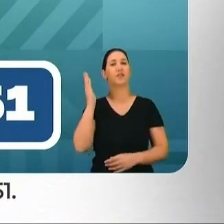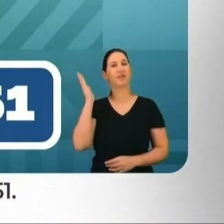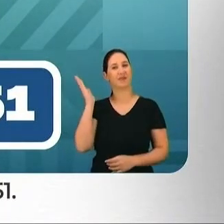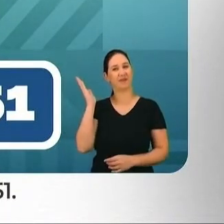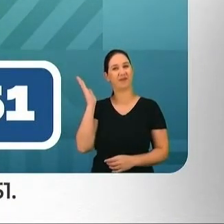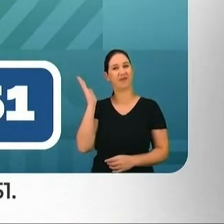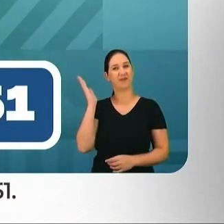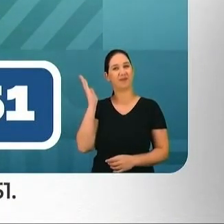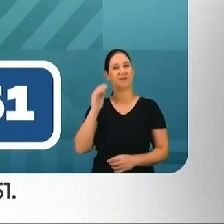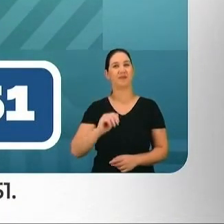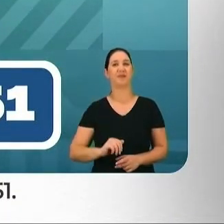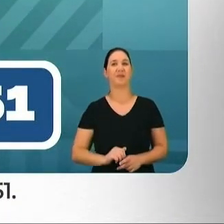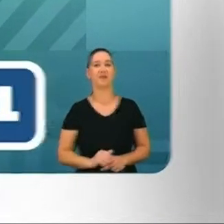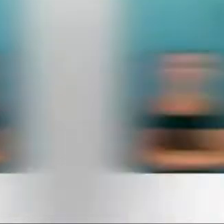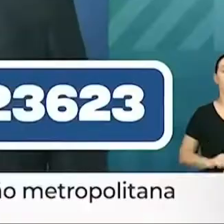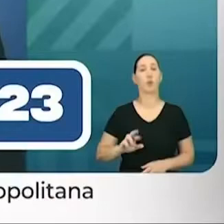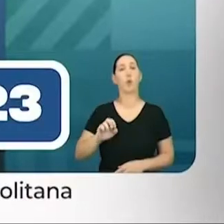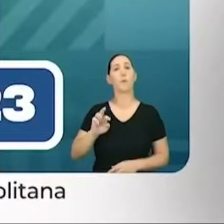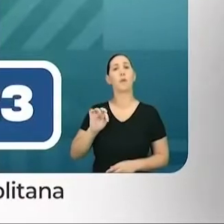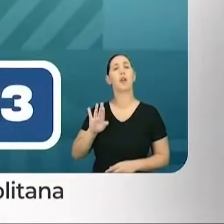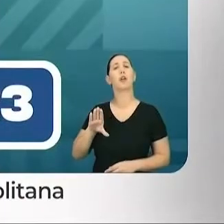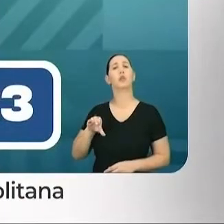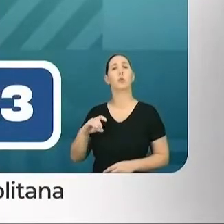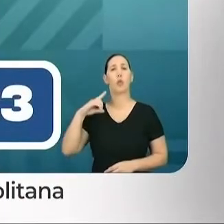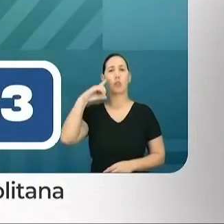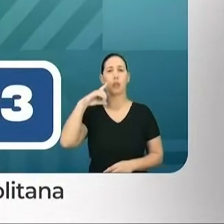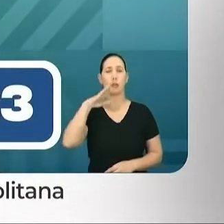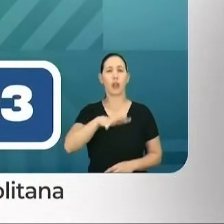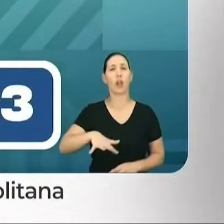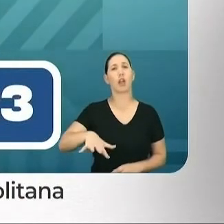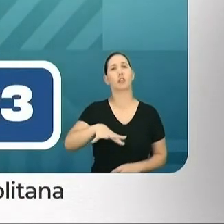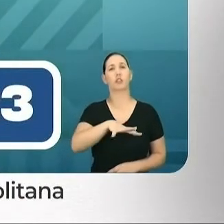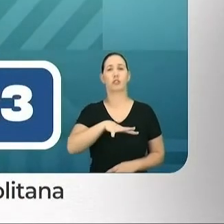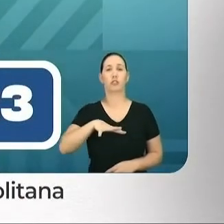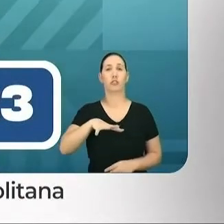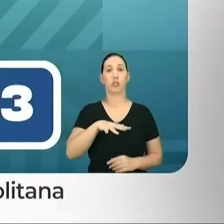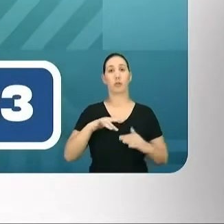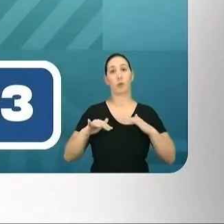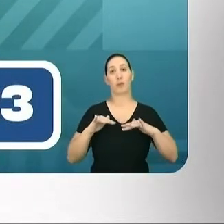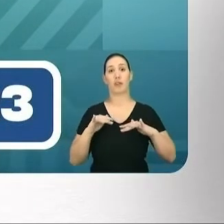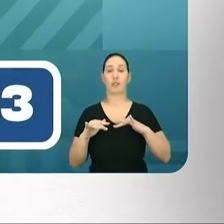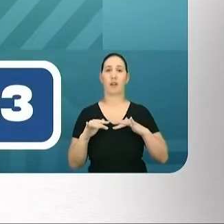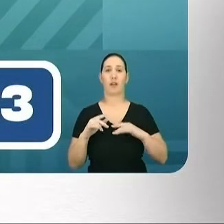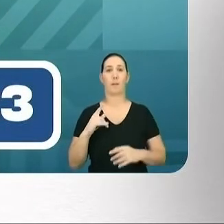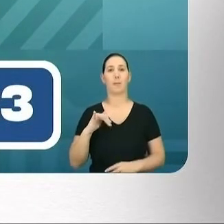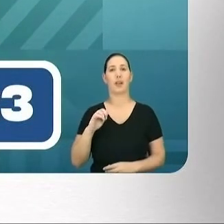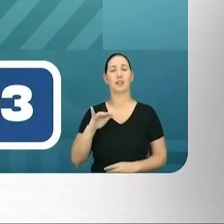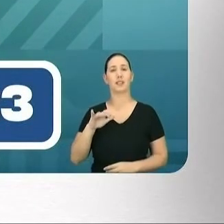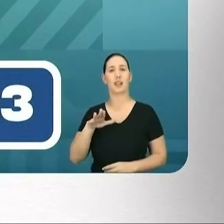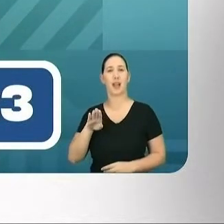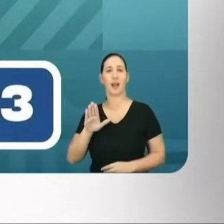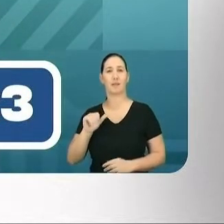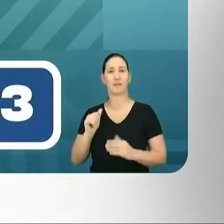Cacá, 45451. Roberto Moraes, deputado da região metropolitana de Piracicaba,